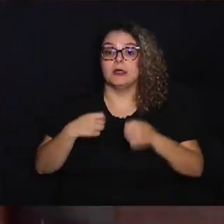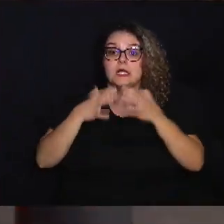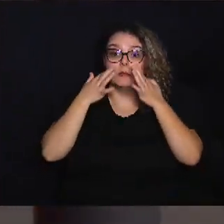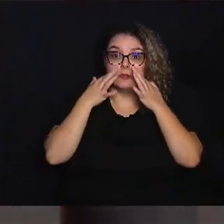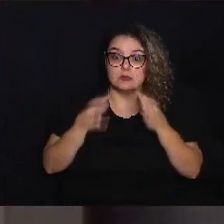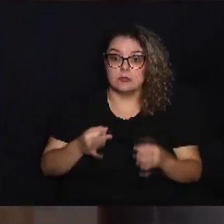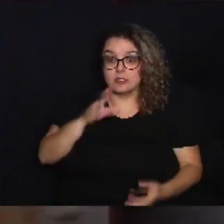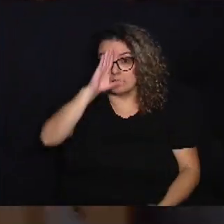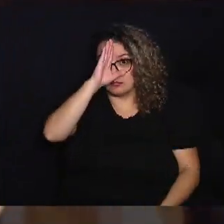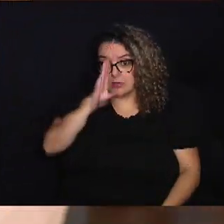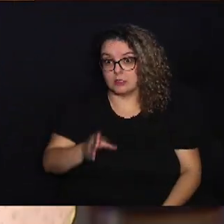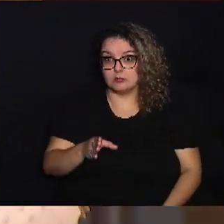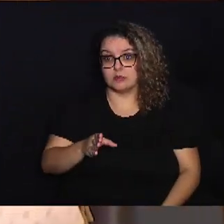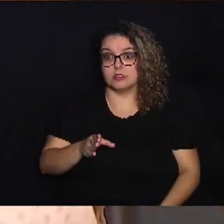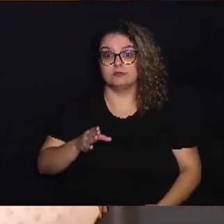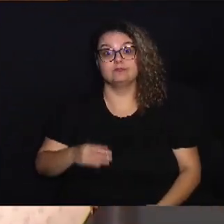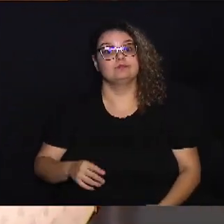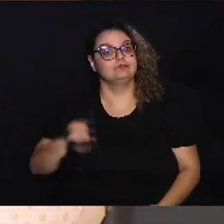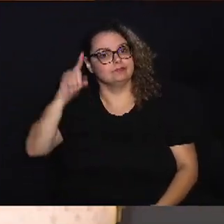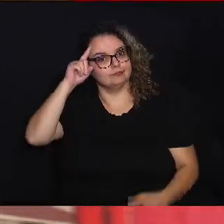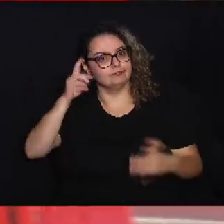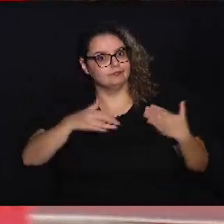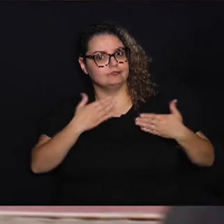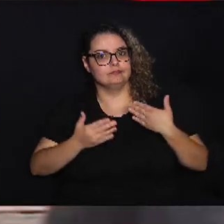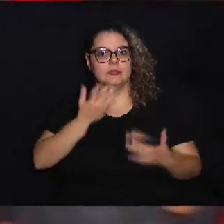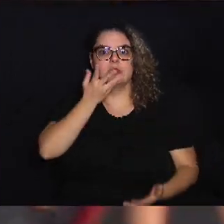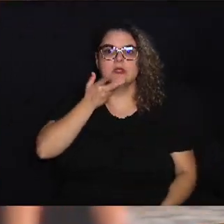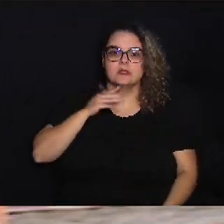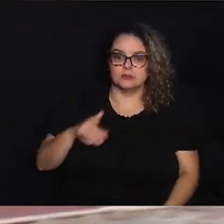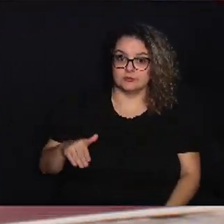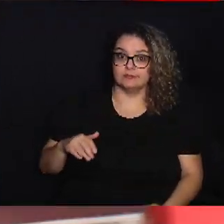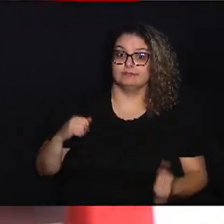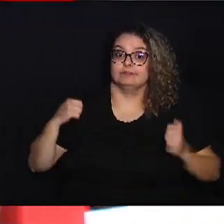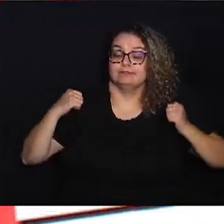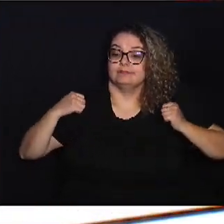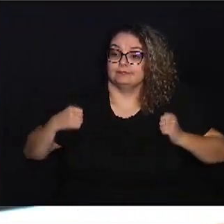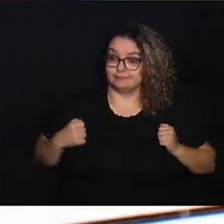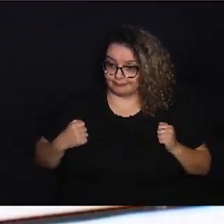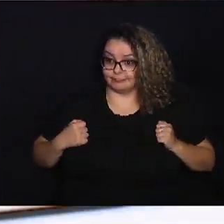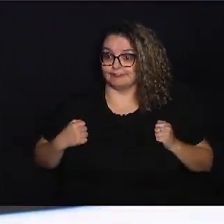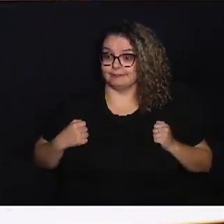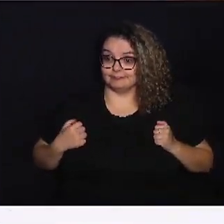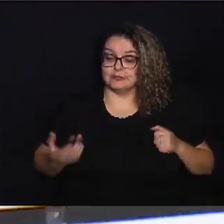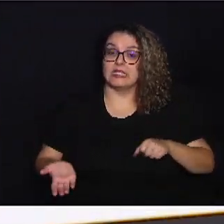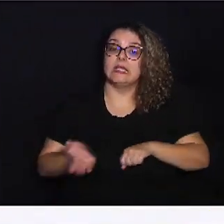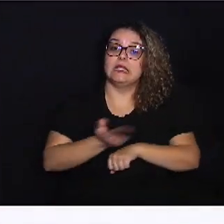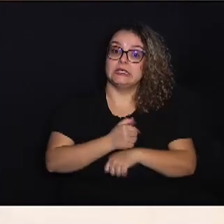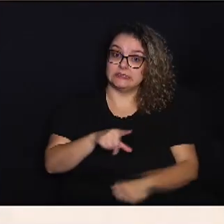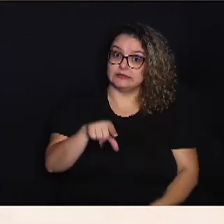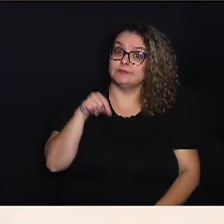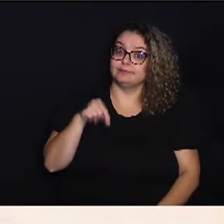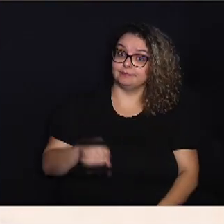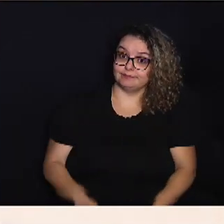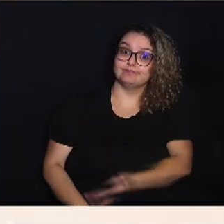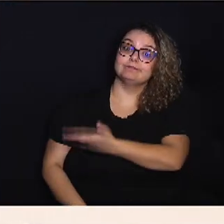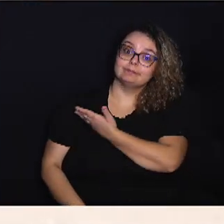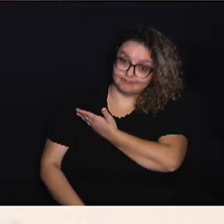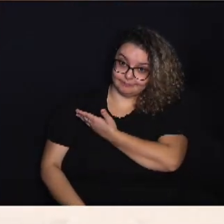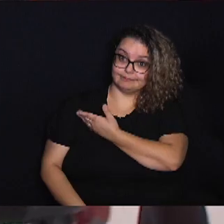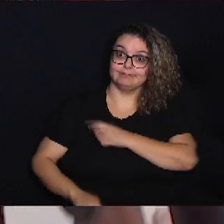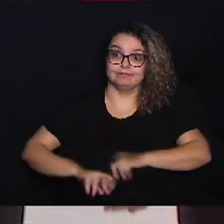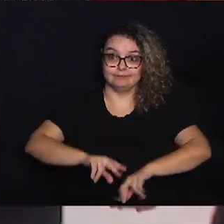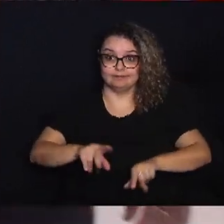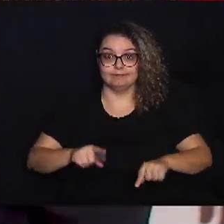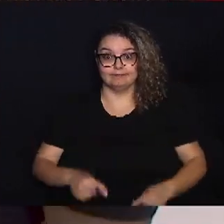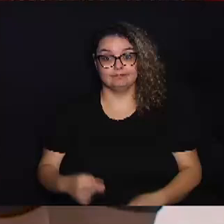dos principais itens da rotina escolar da criançada, a mochila. Já que antes da escolha desse acessório, vários itens precisam